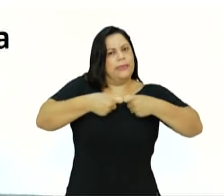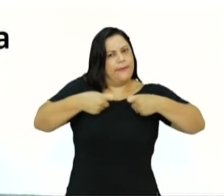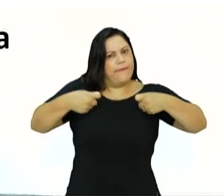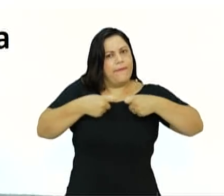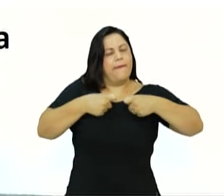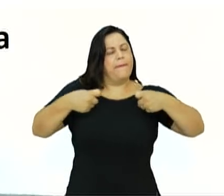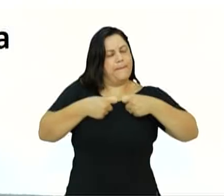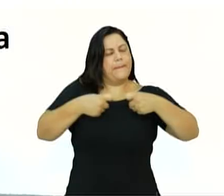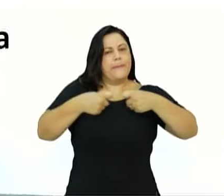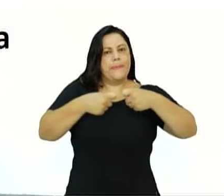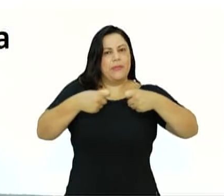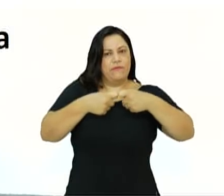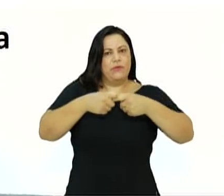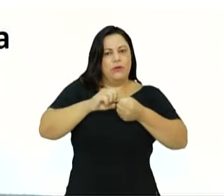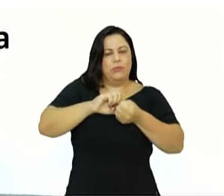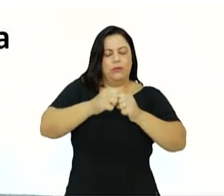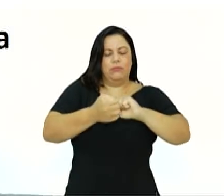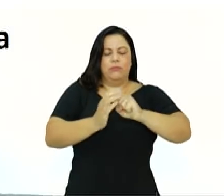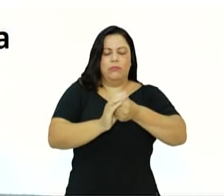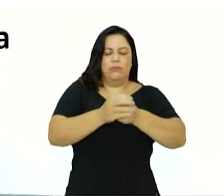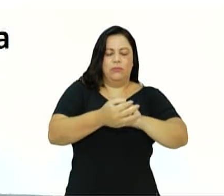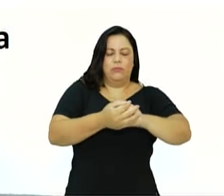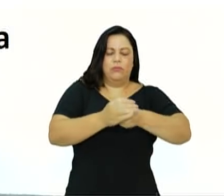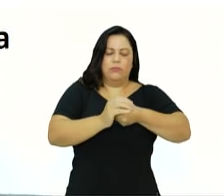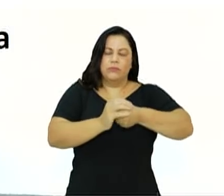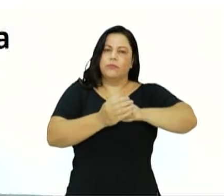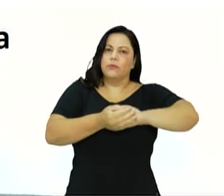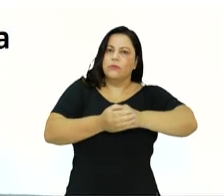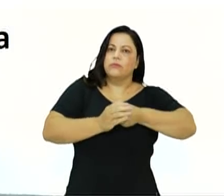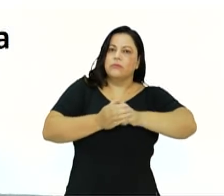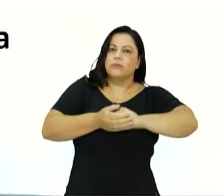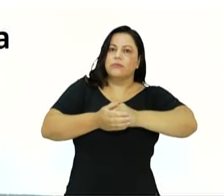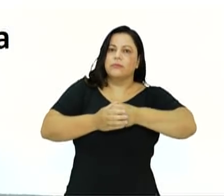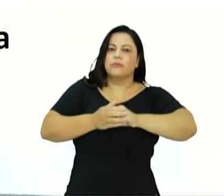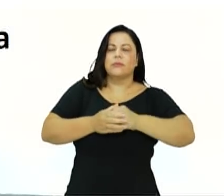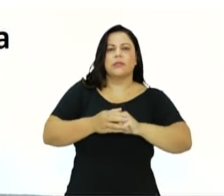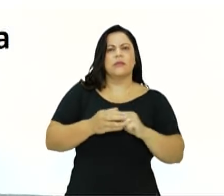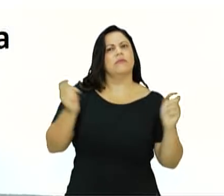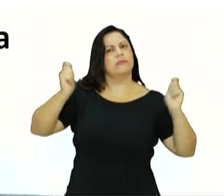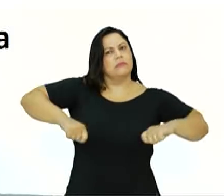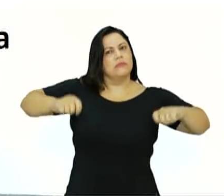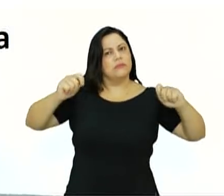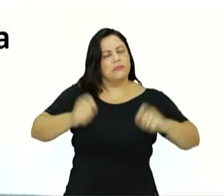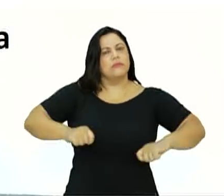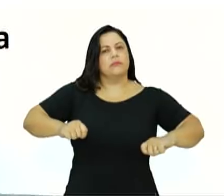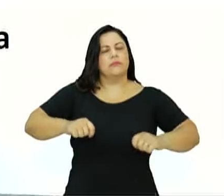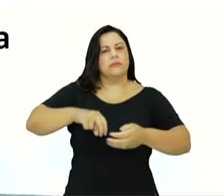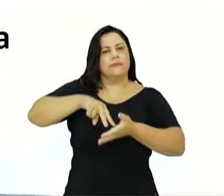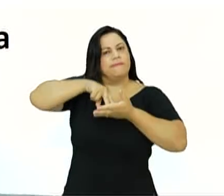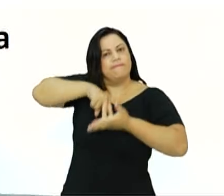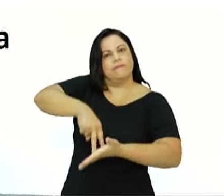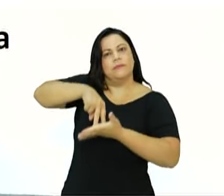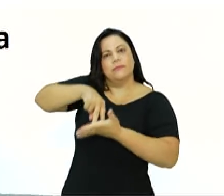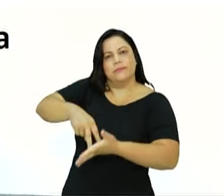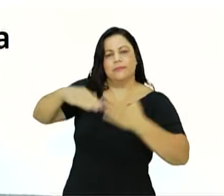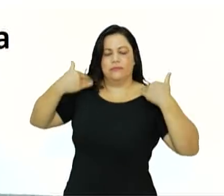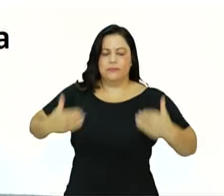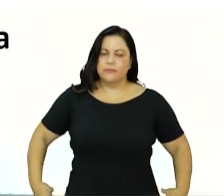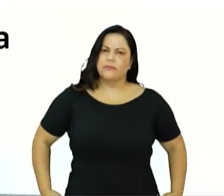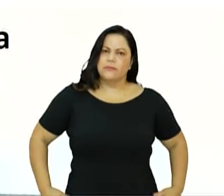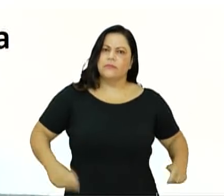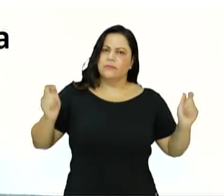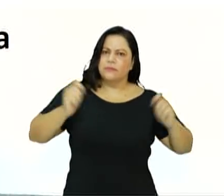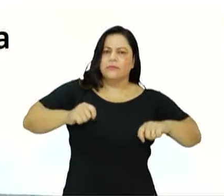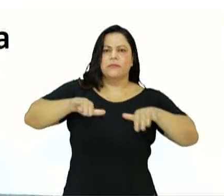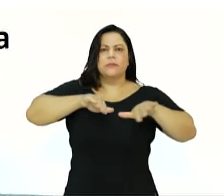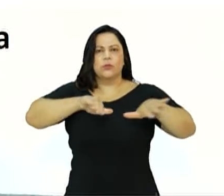consistência firme e flexível. Beleza? Ele é capaz de sustentar diversas partes do corpo e permitir flexibilidade do movimento.